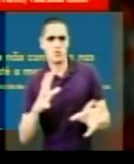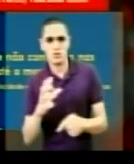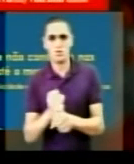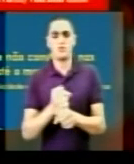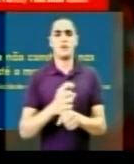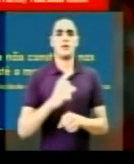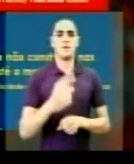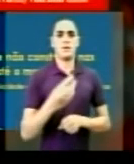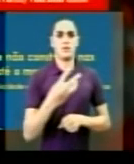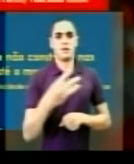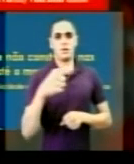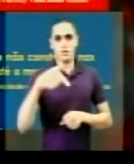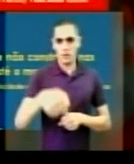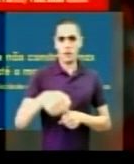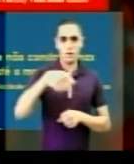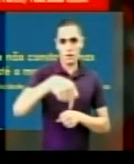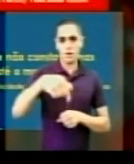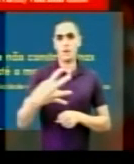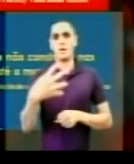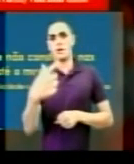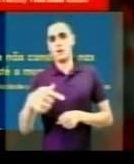137.747 foram testados para a doença,